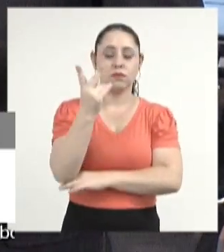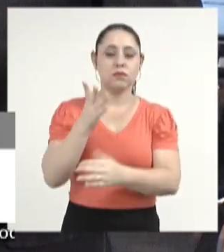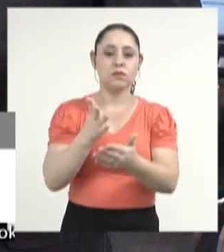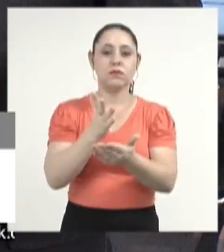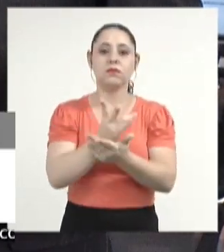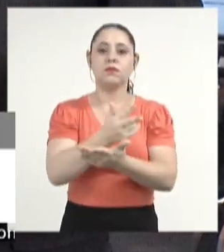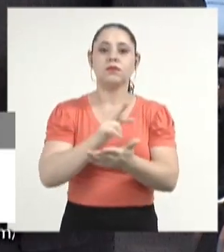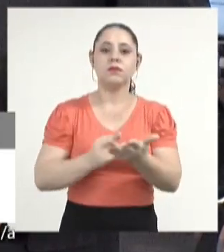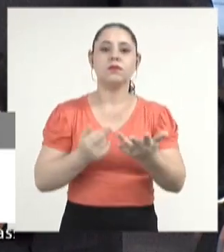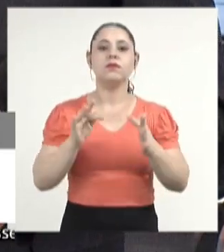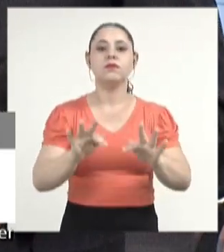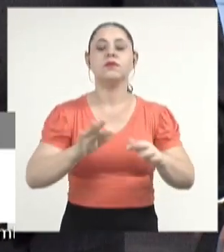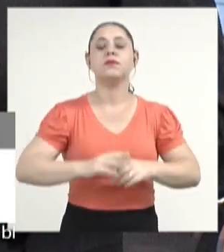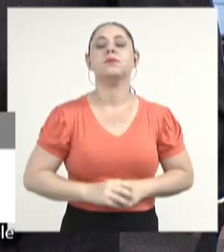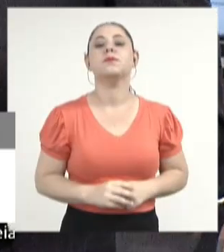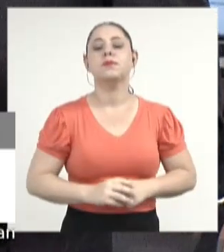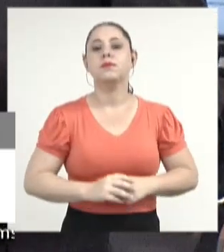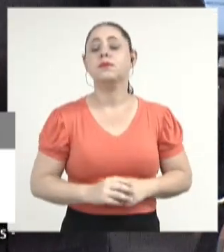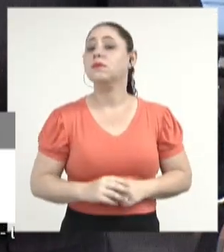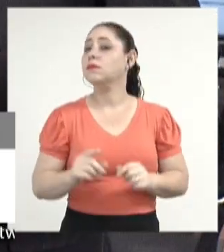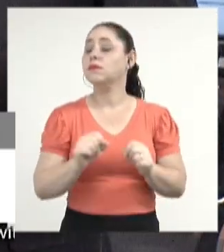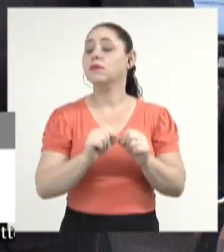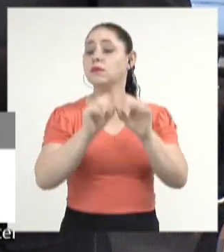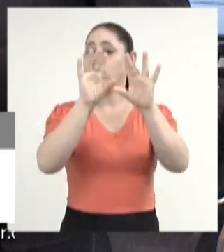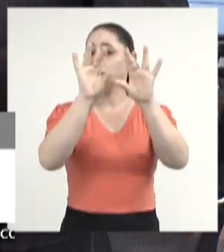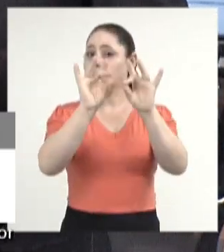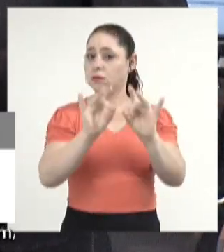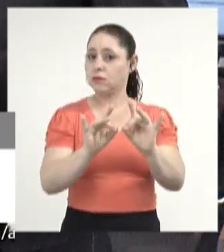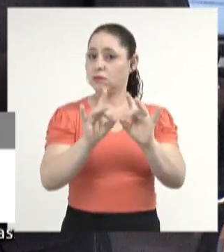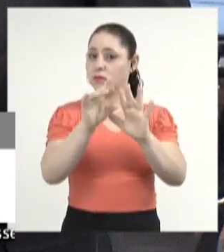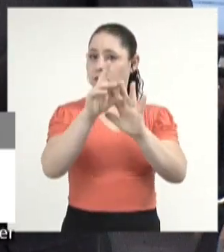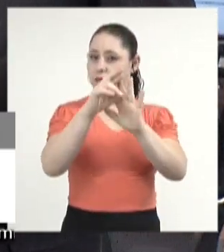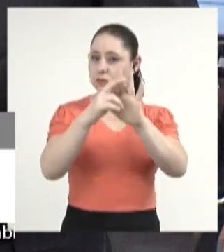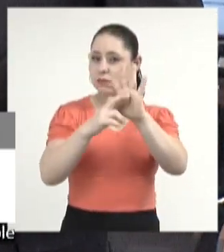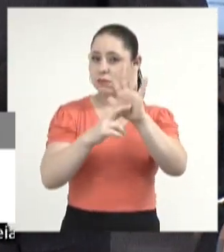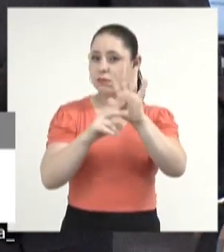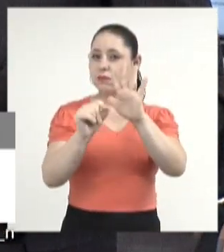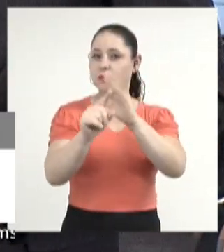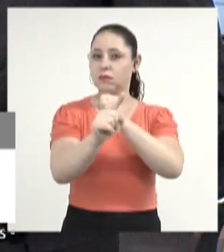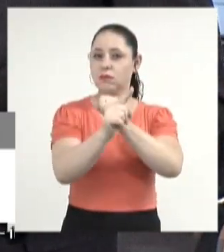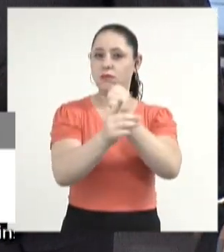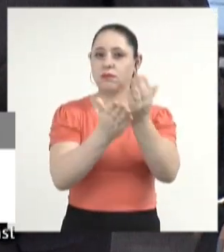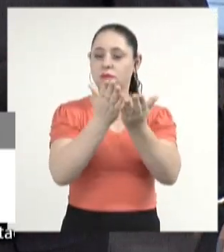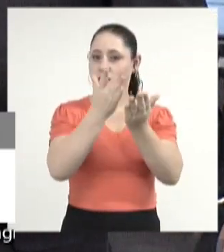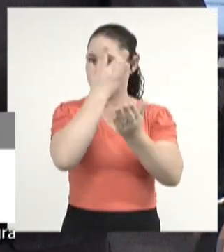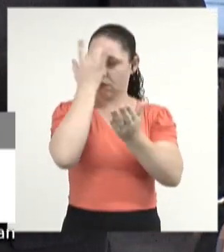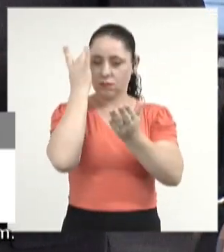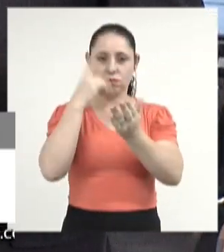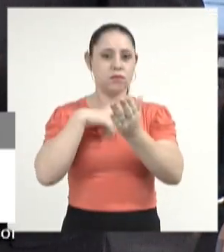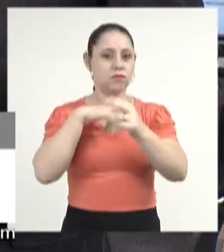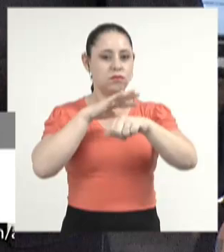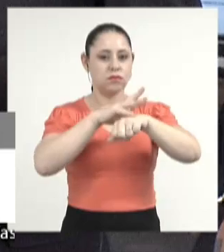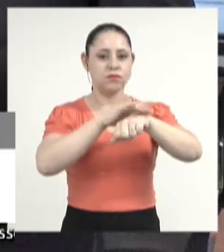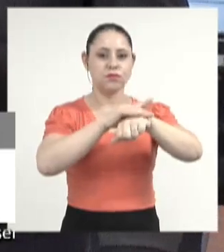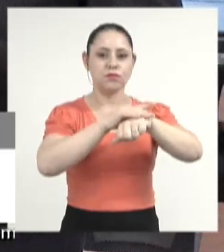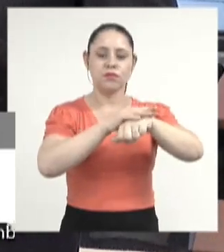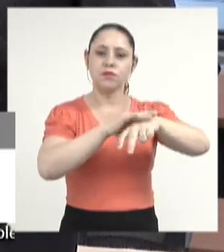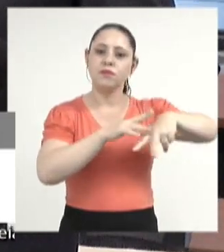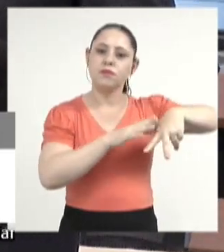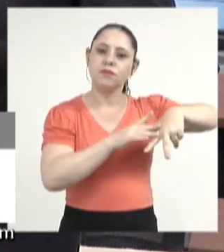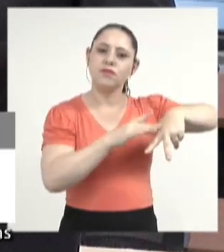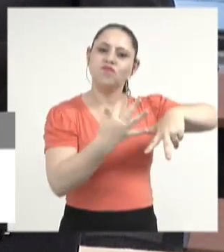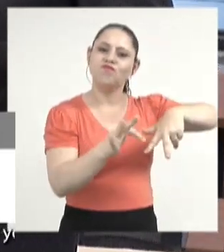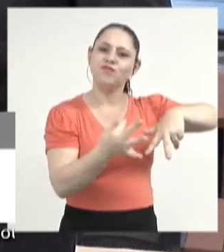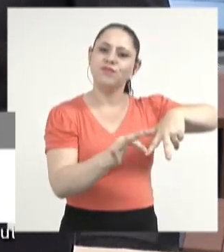aprovaram a sua redação final, que dispõe sobre diretrizes destinadas ao atendimento de pessoas portadoras